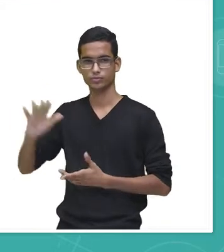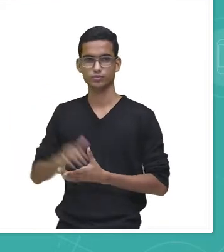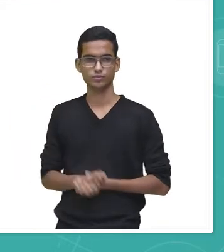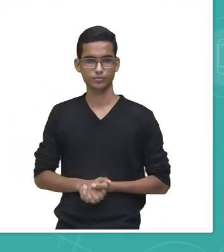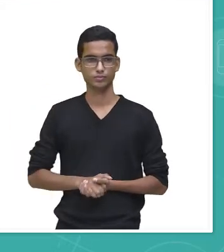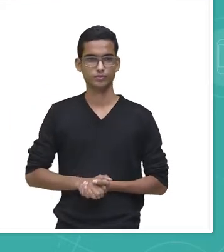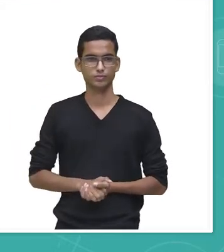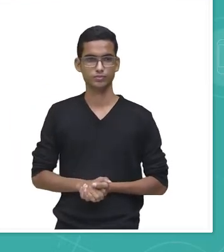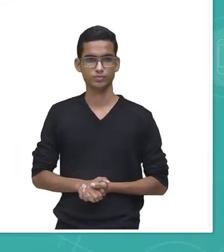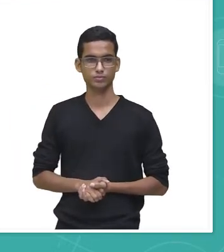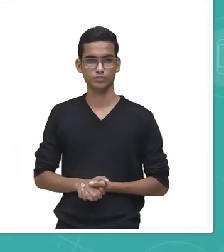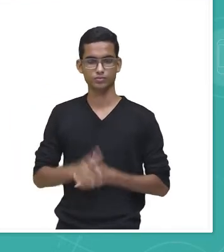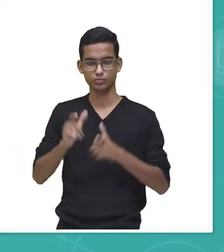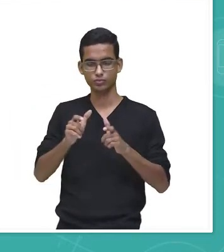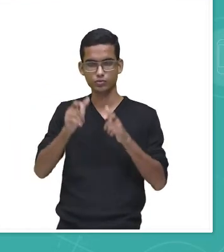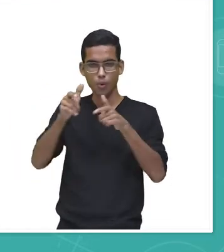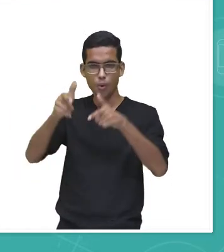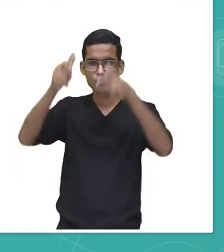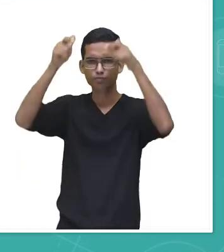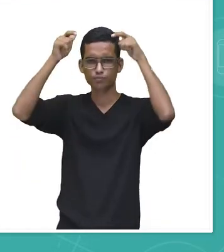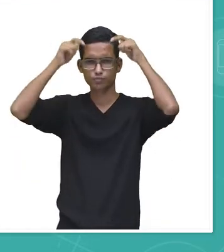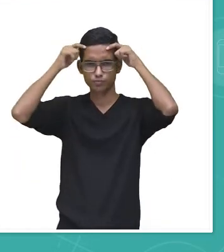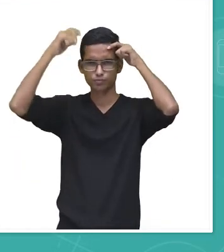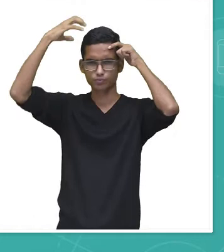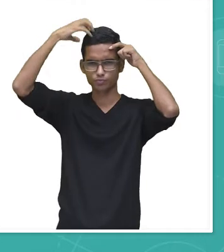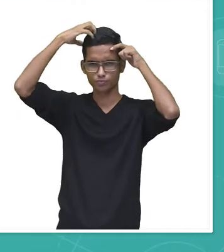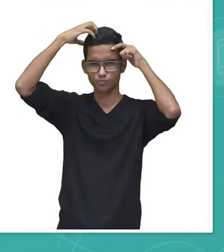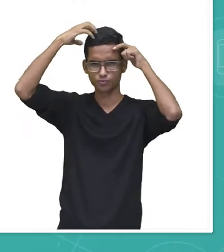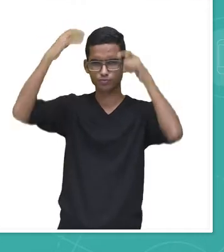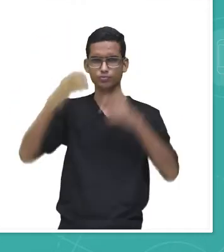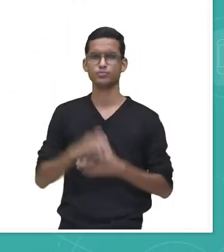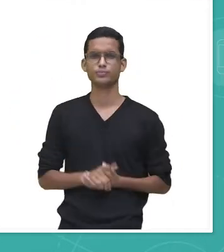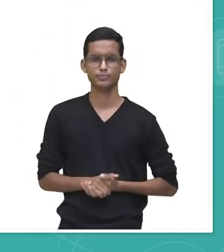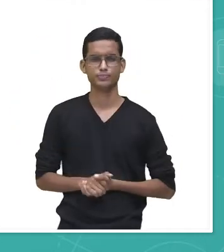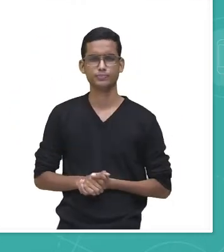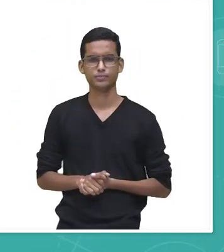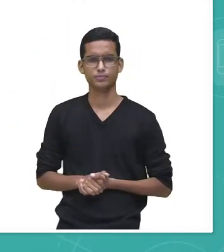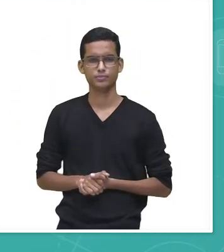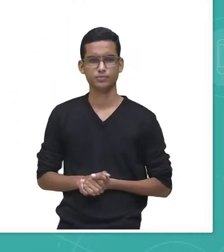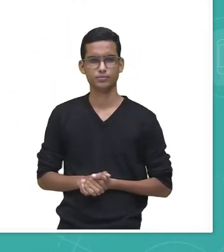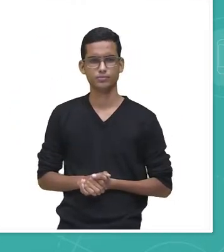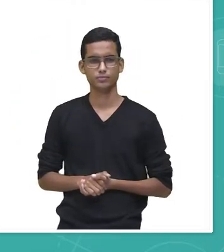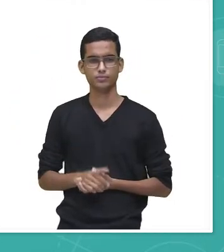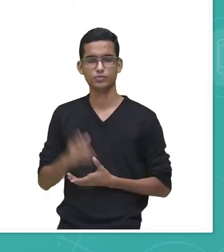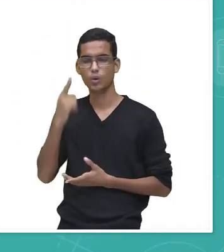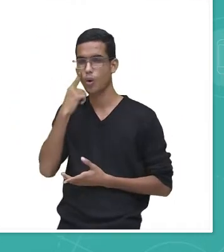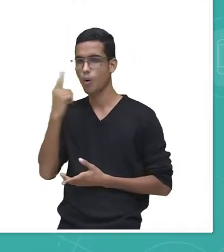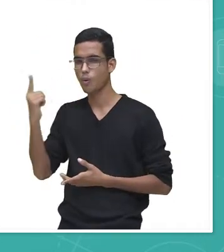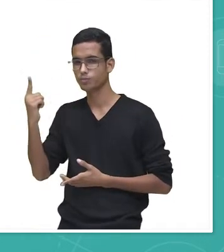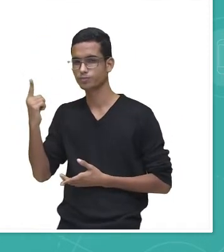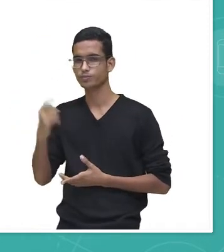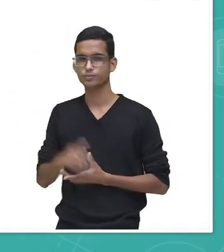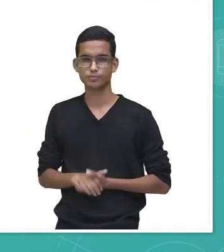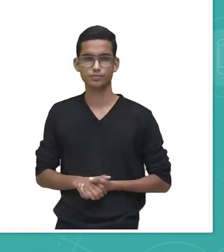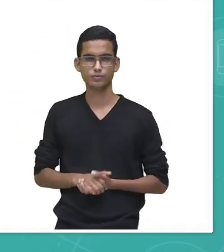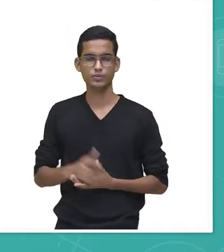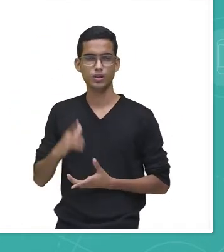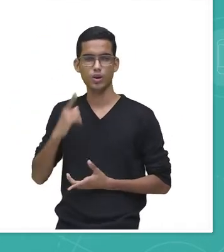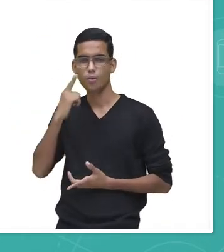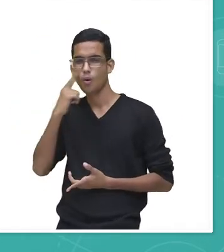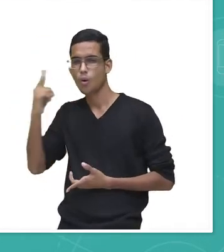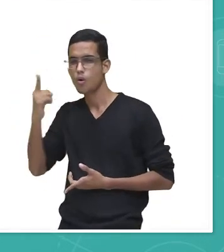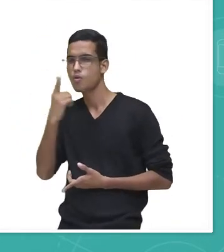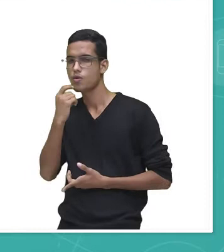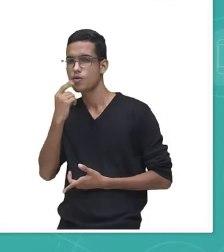Olha só, coroação do rei. Tem uma outra cor para mim, rapidamente? Então, olha, vejam bem aqui, temos o fundo vermelho, que